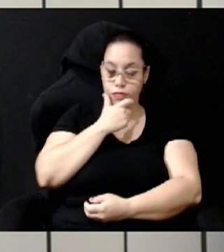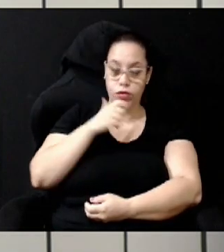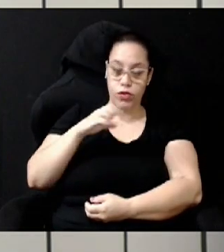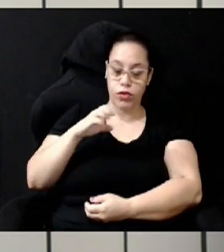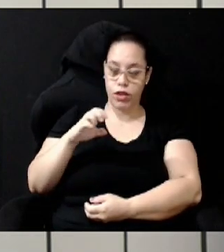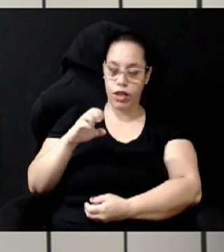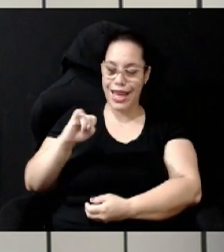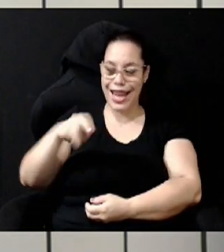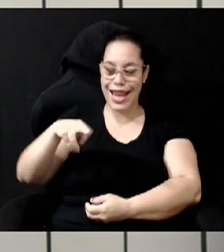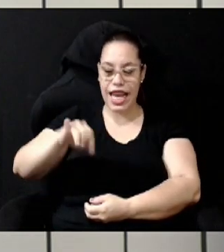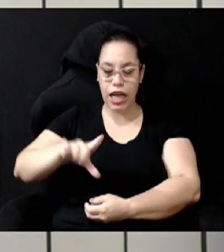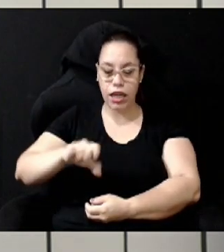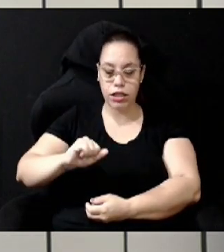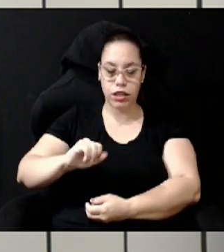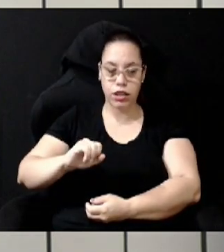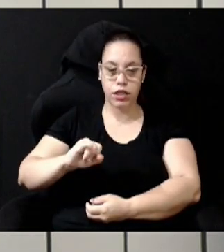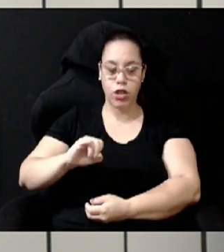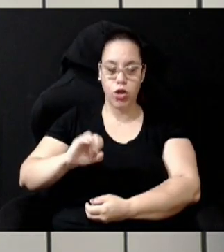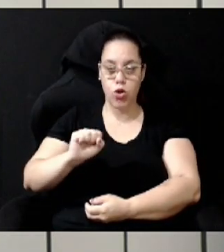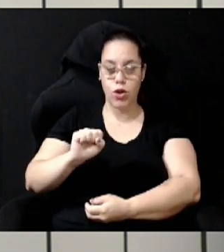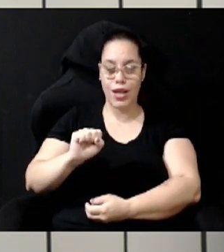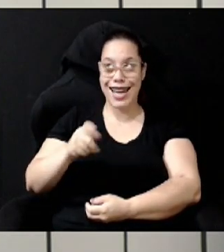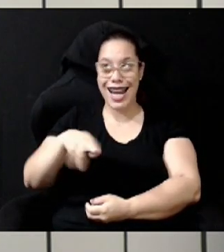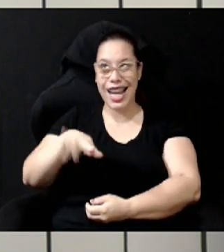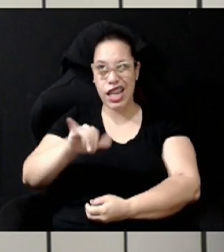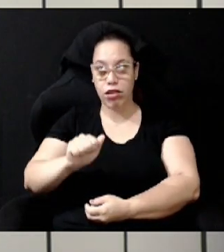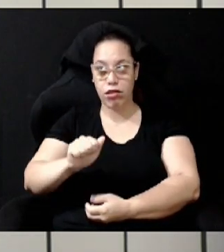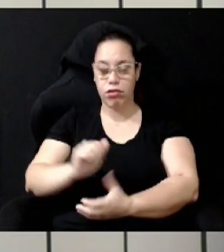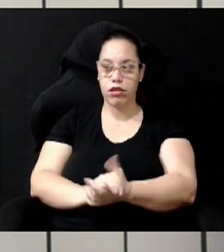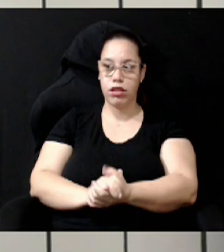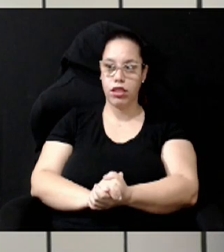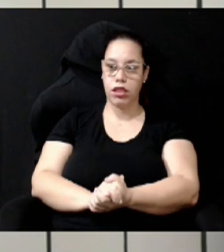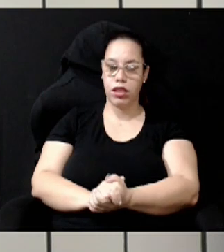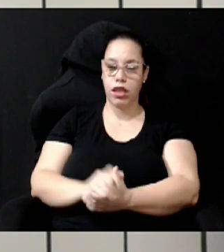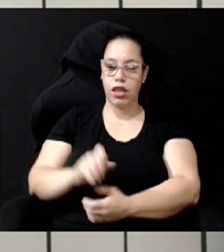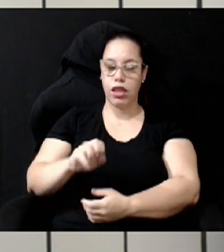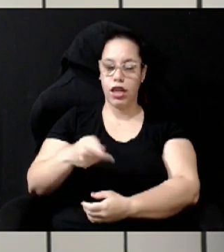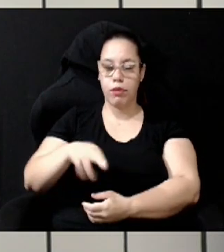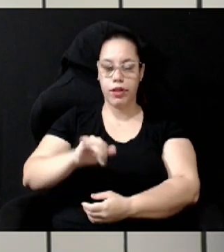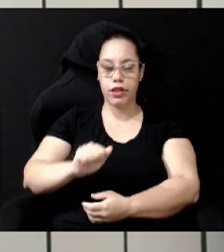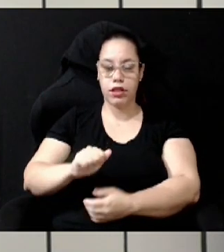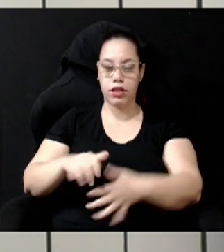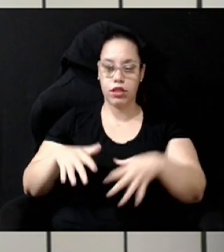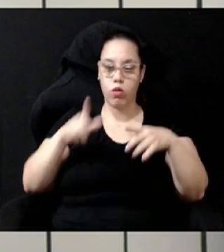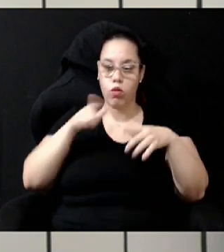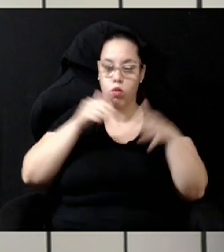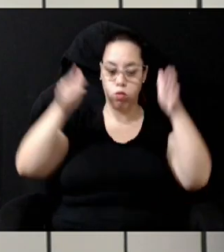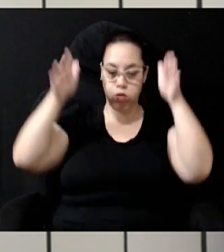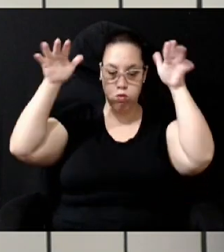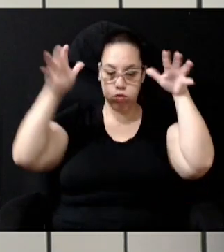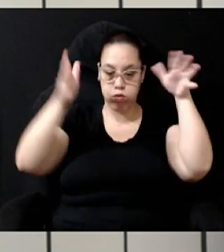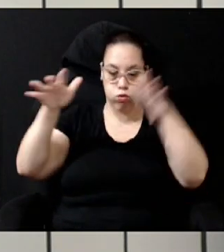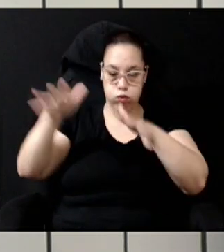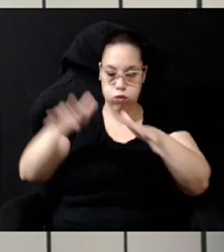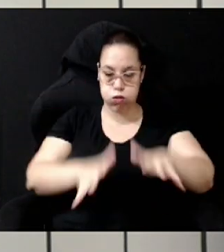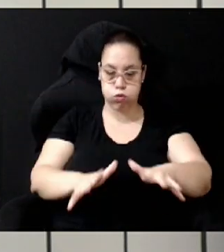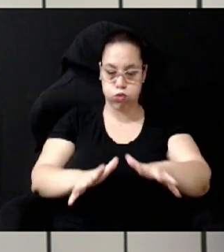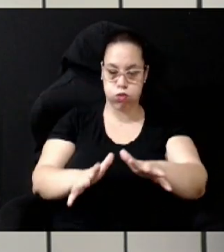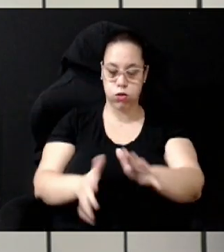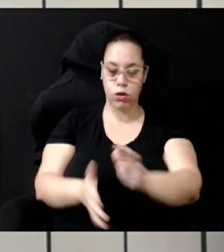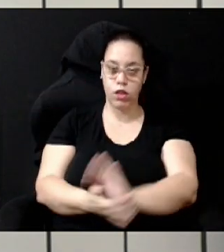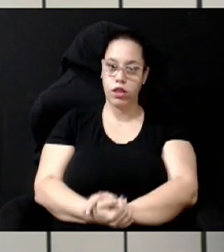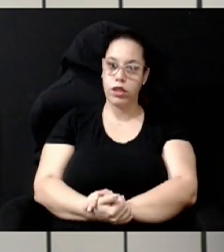Reino Unido, Grécia, leste da Espanha enfrentou enchentes devastadoras e grande parte da